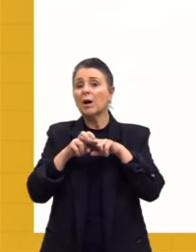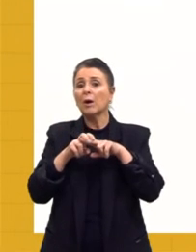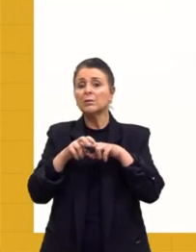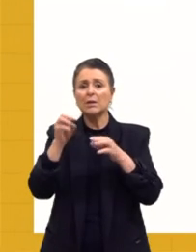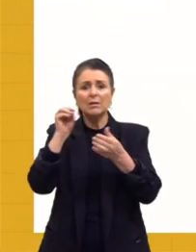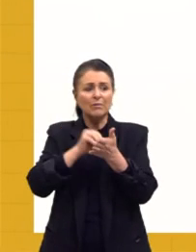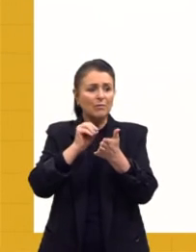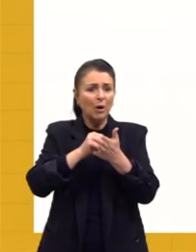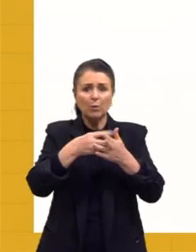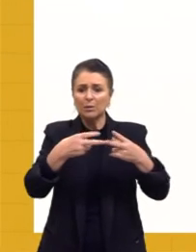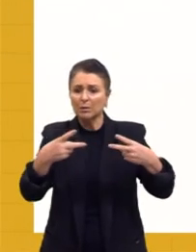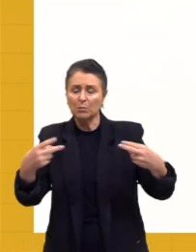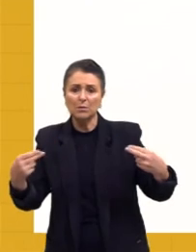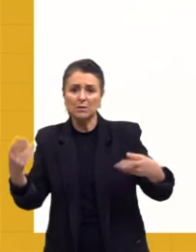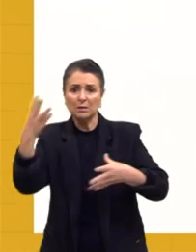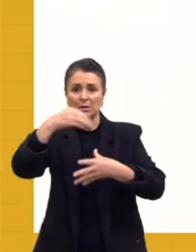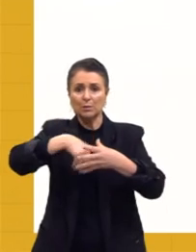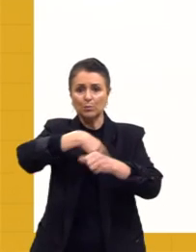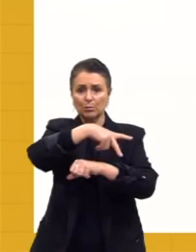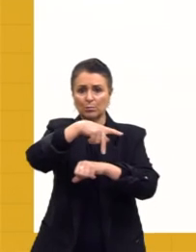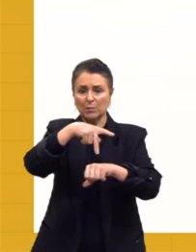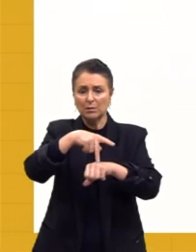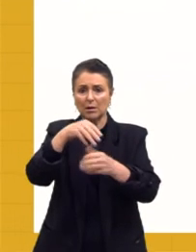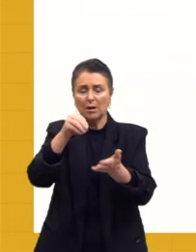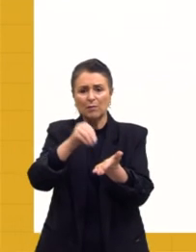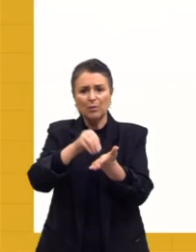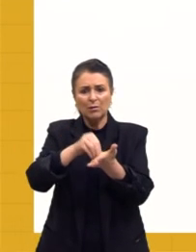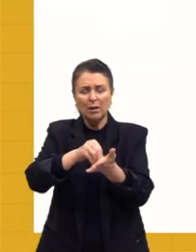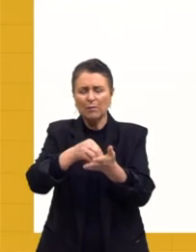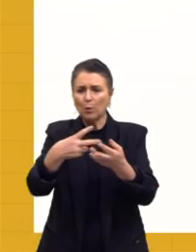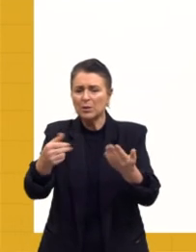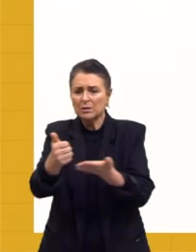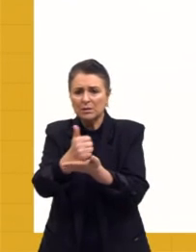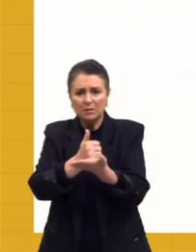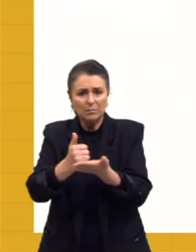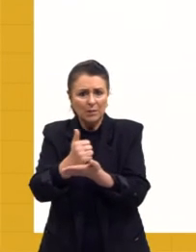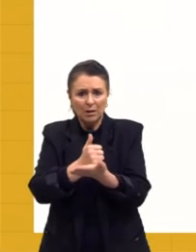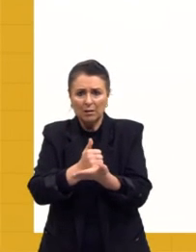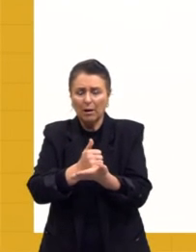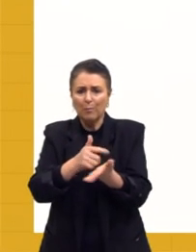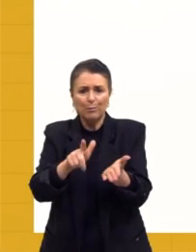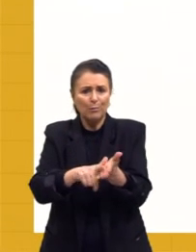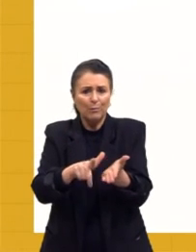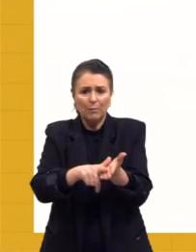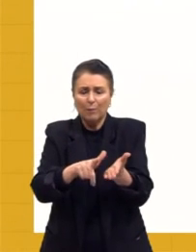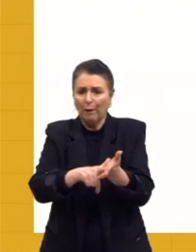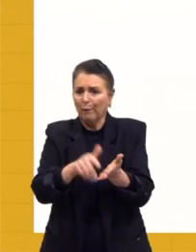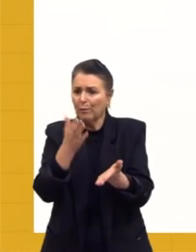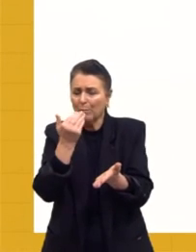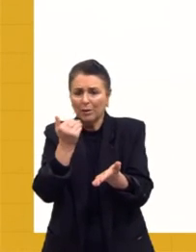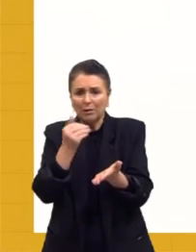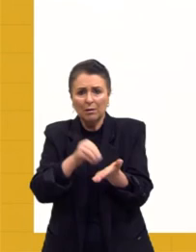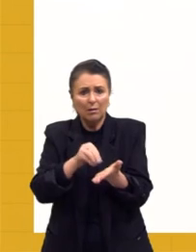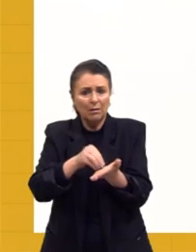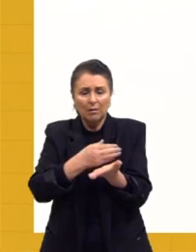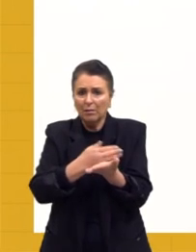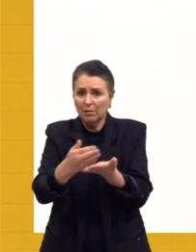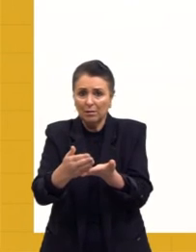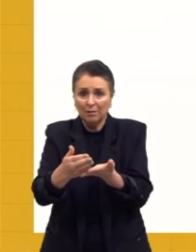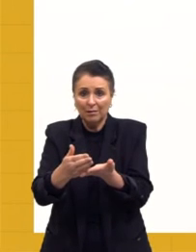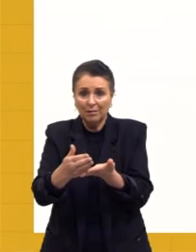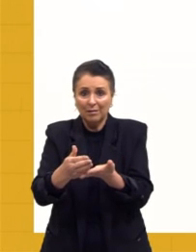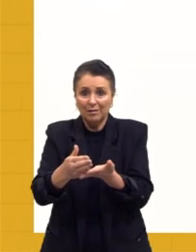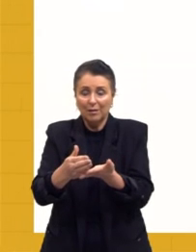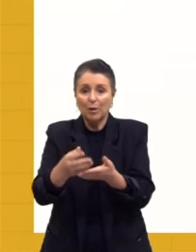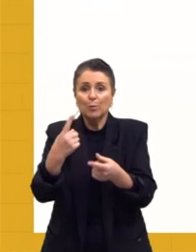desabastecimento não tinha por coisas básicas pessoal não tinha papel não tinha alimento né porque justamente